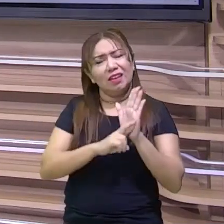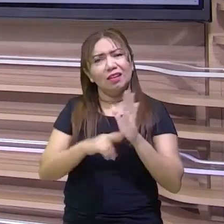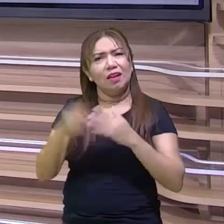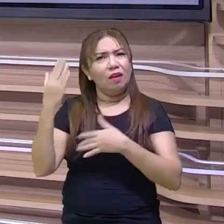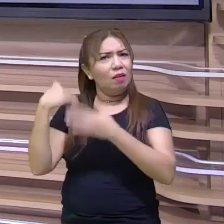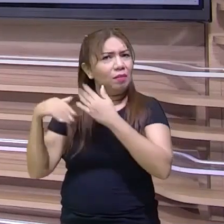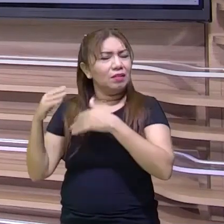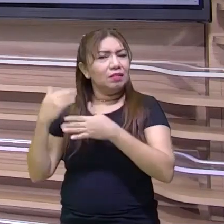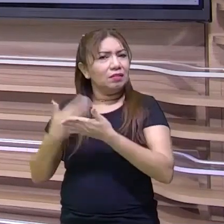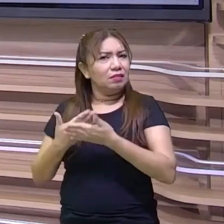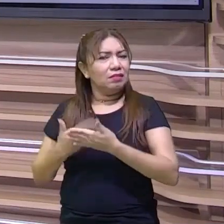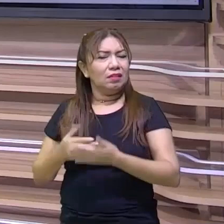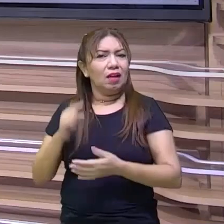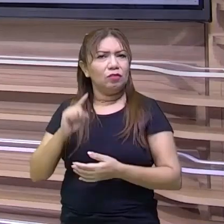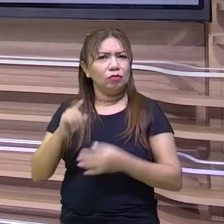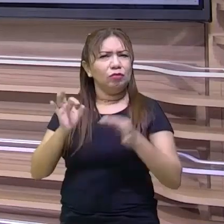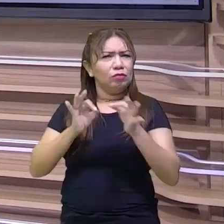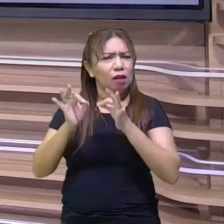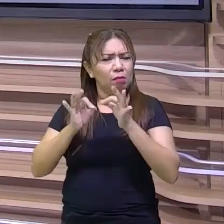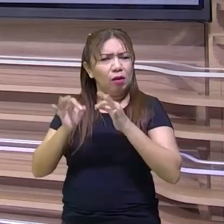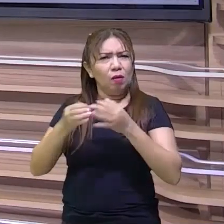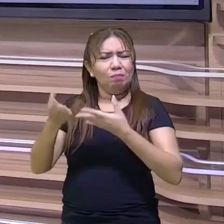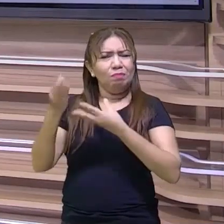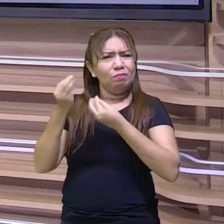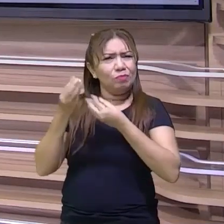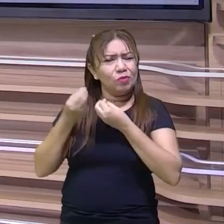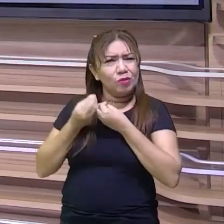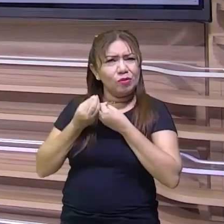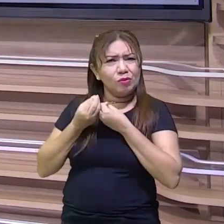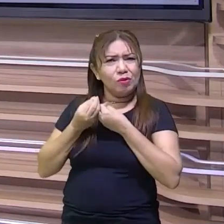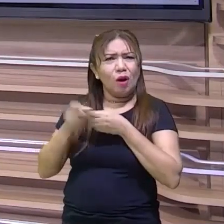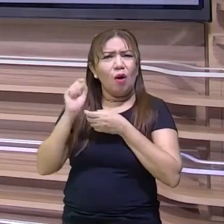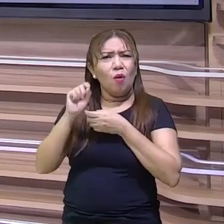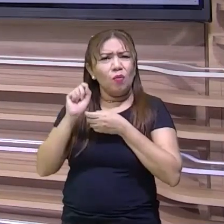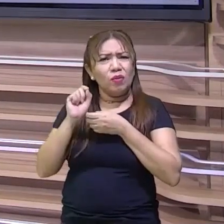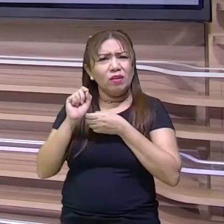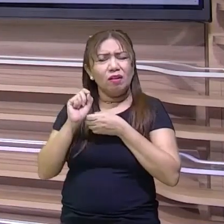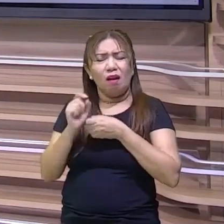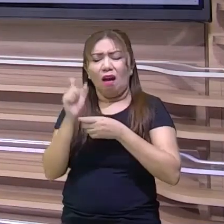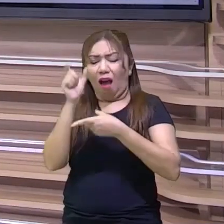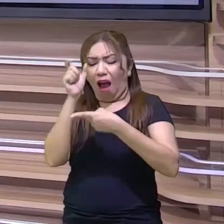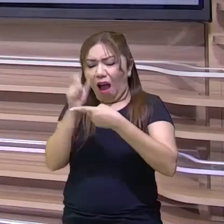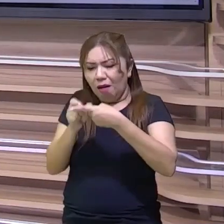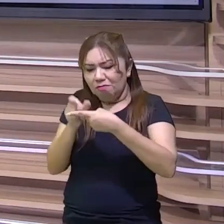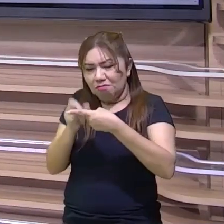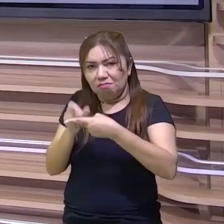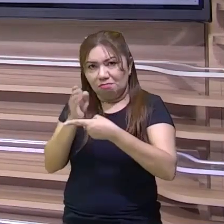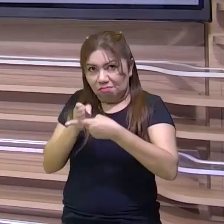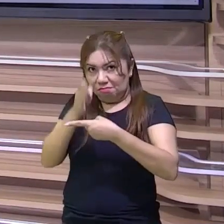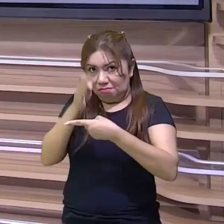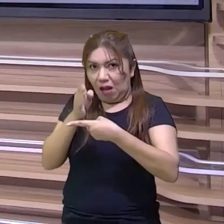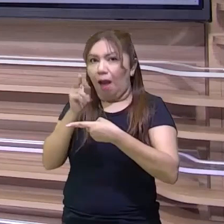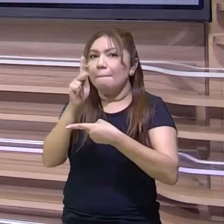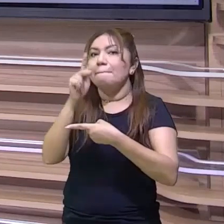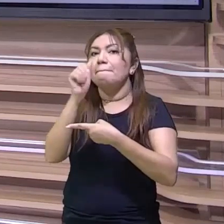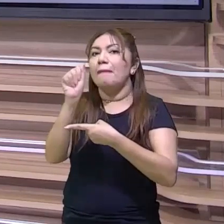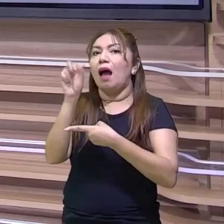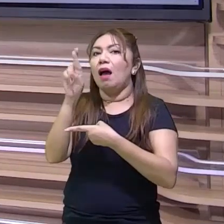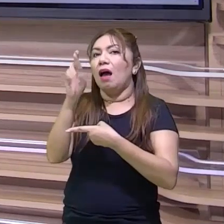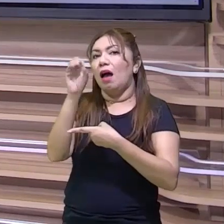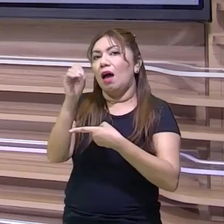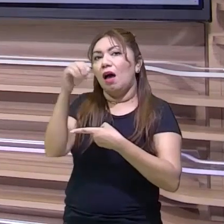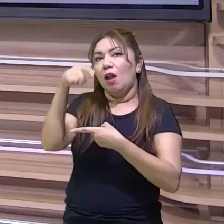aula passada, a gente trabalhou bastante a paroxítona. Ah, professora, qual é a paroxítona? É